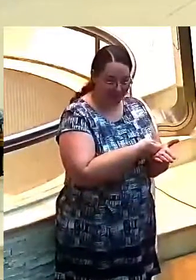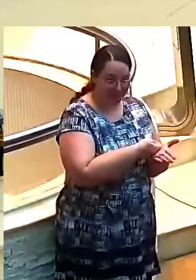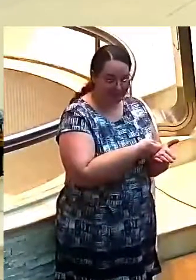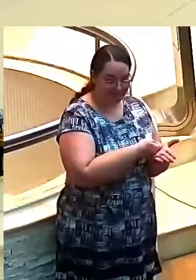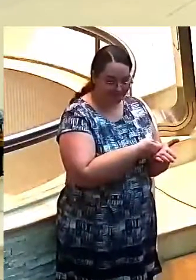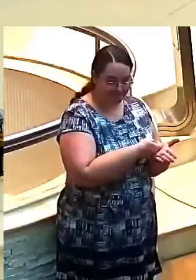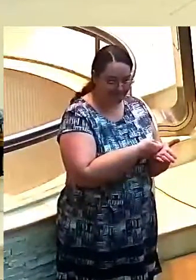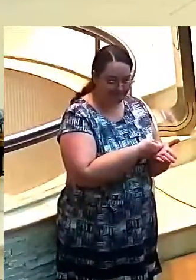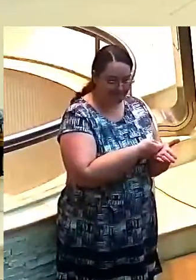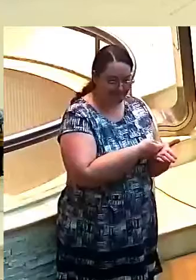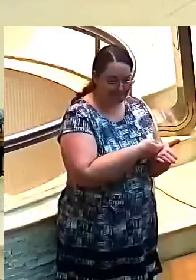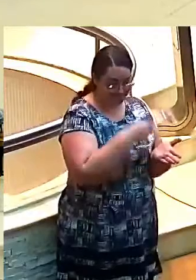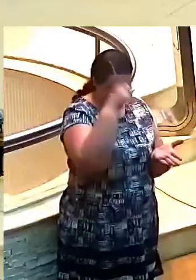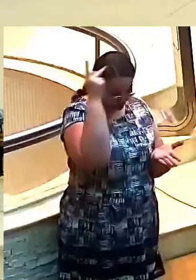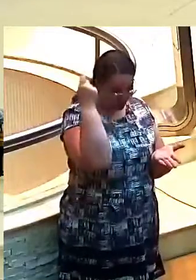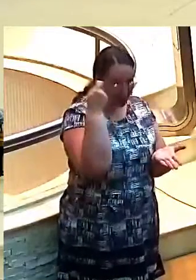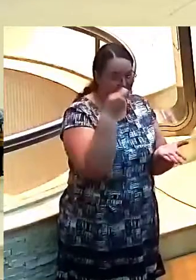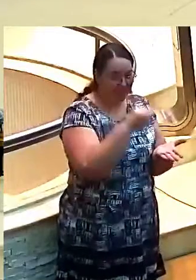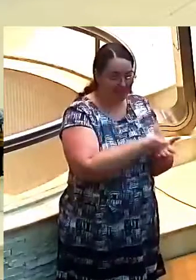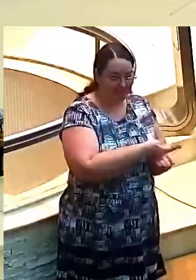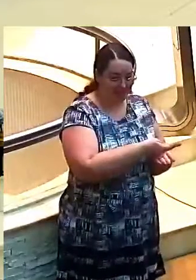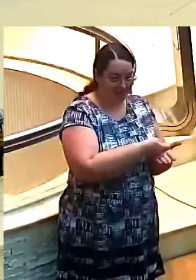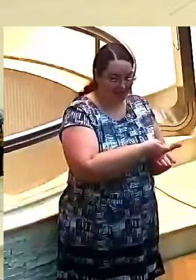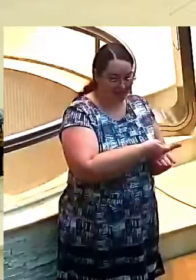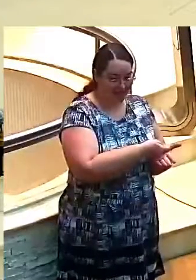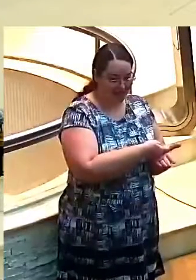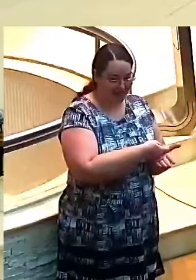é melhor deixar a santificação, então, para Jesus,